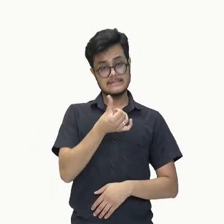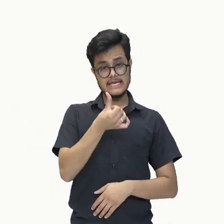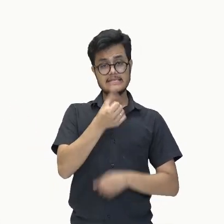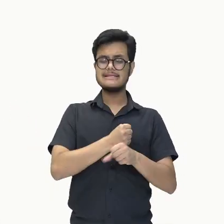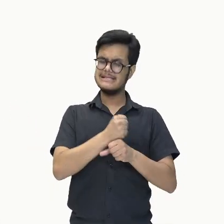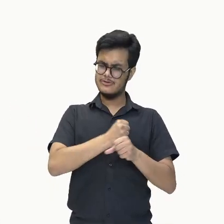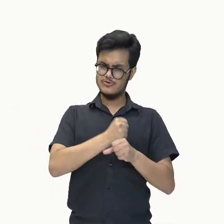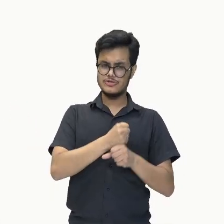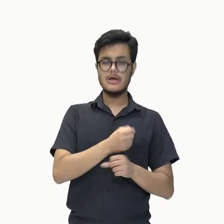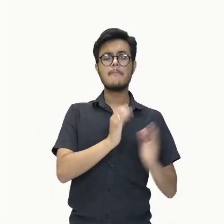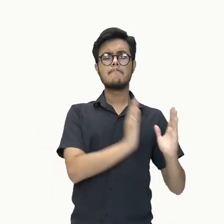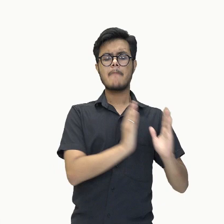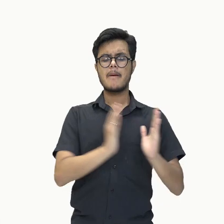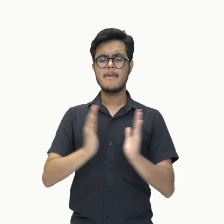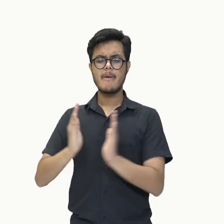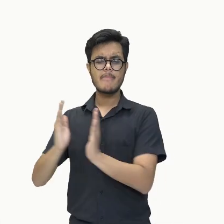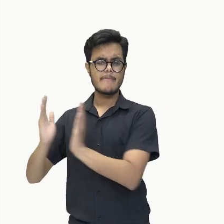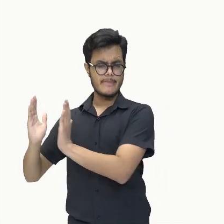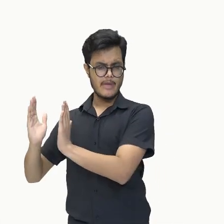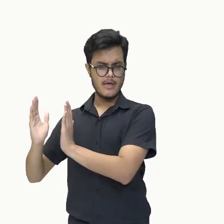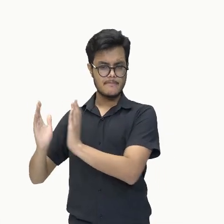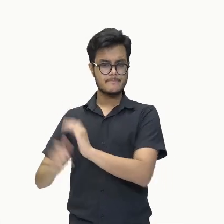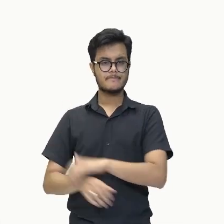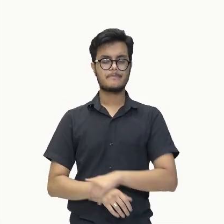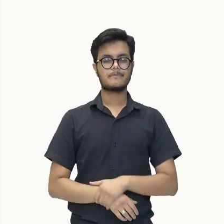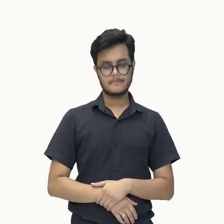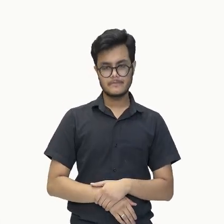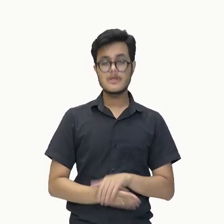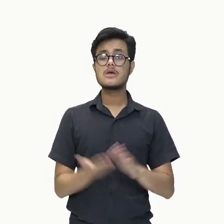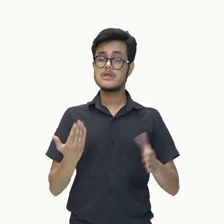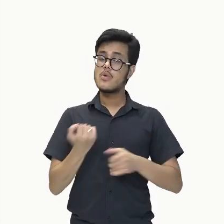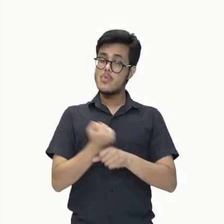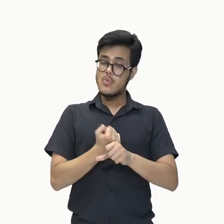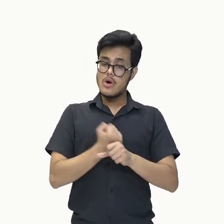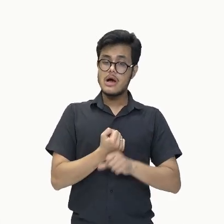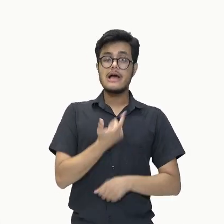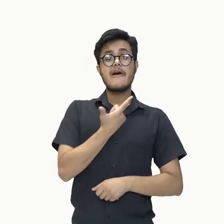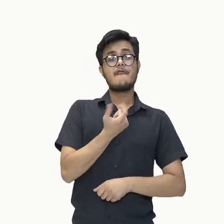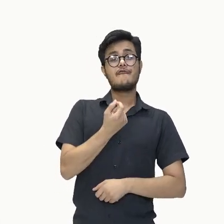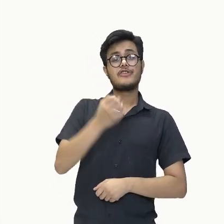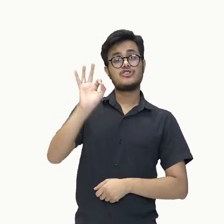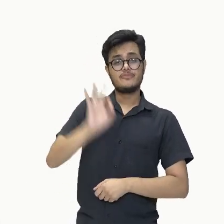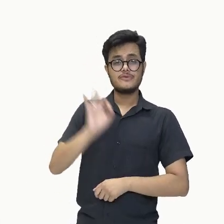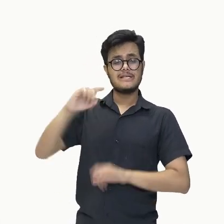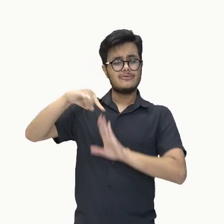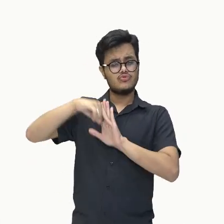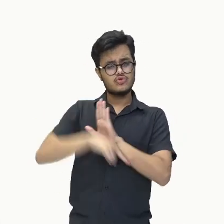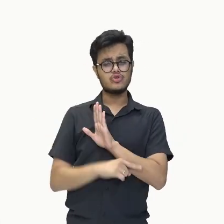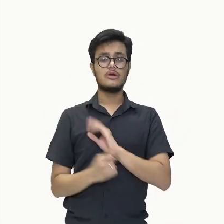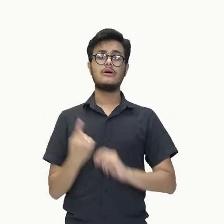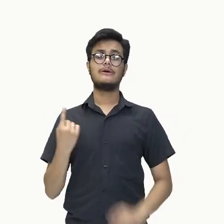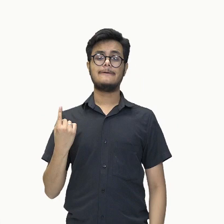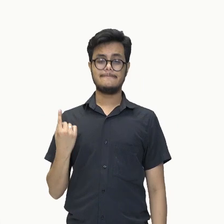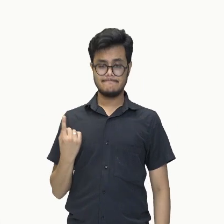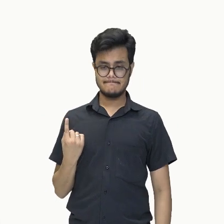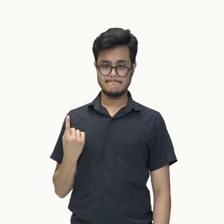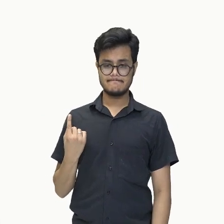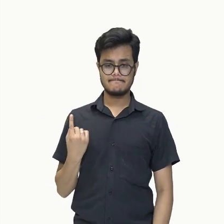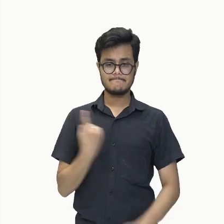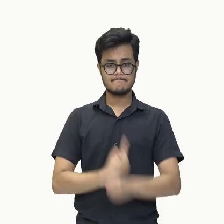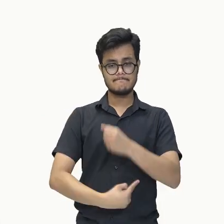anos, de 2019 a 2015. Então, a cada ano, o carro foi depreciado quanto? 20%.